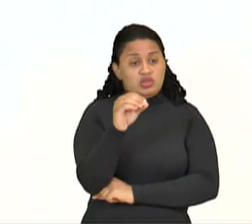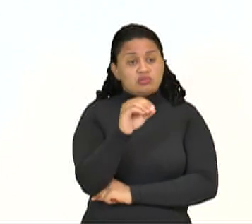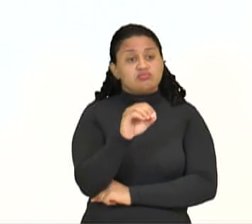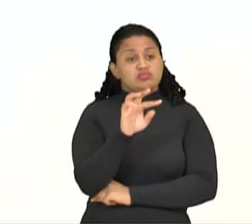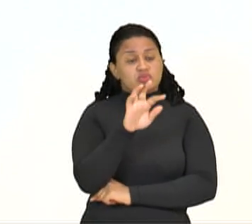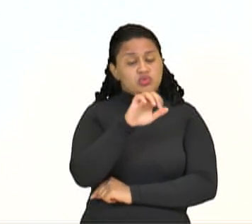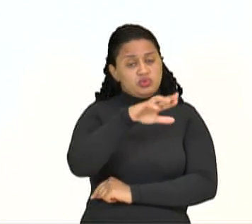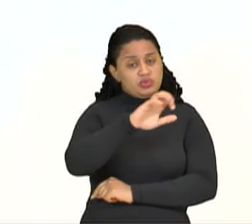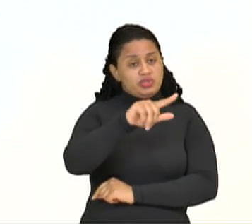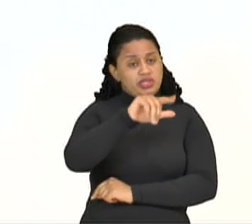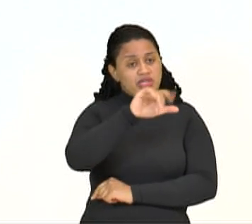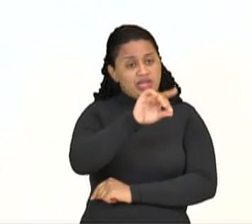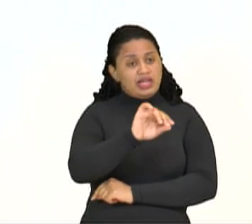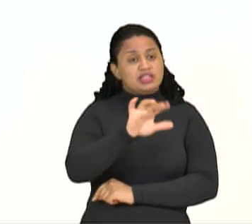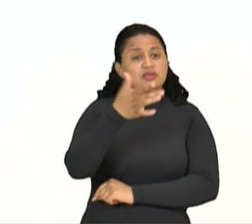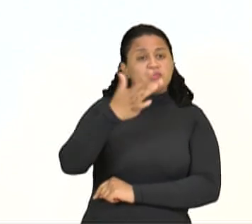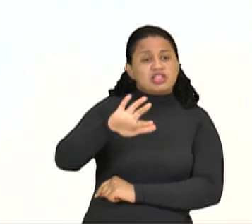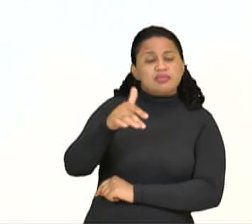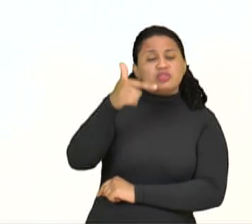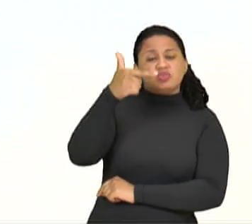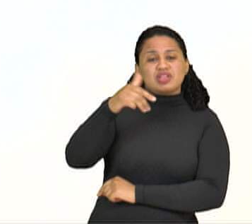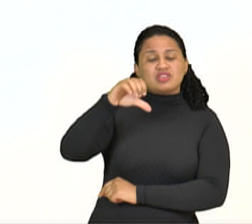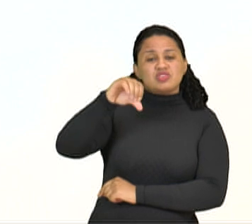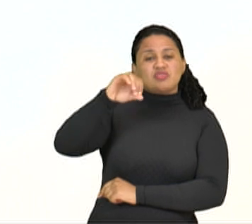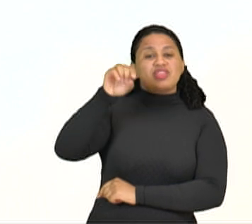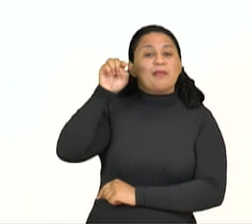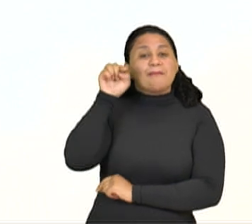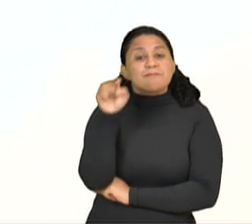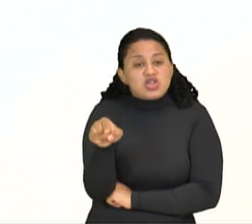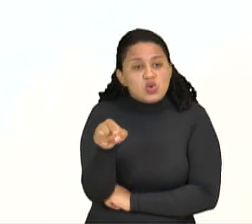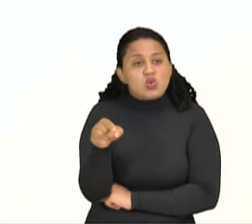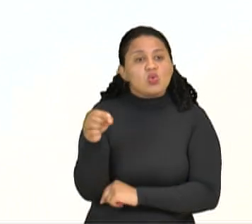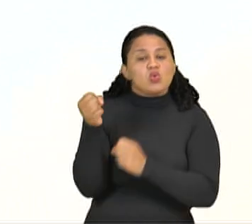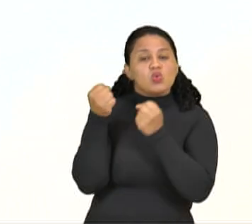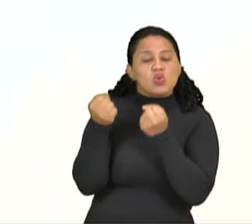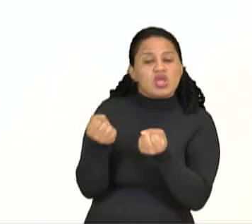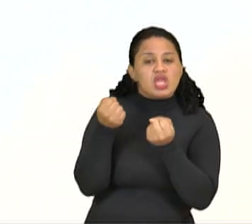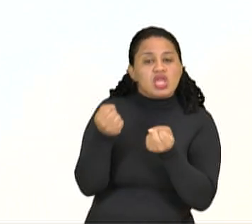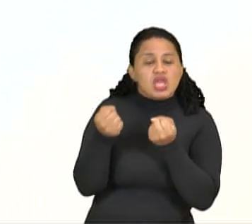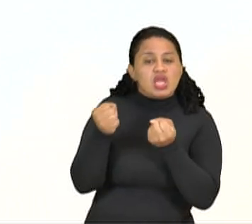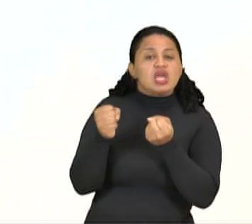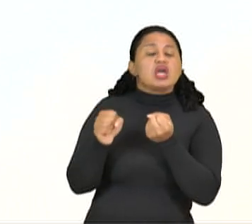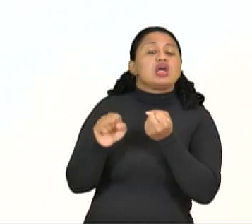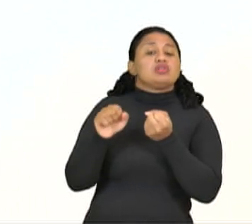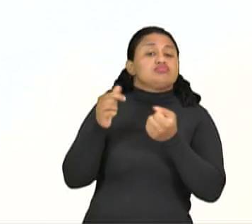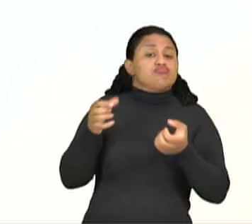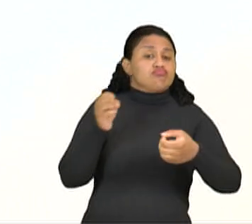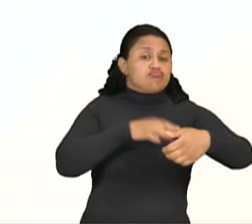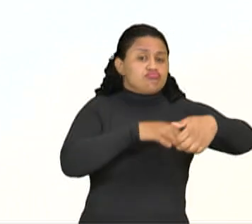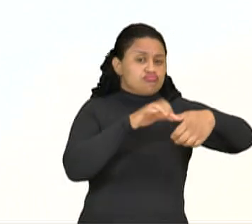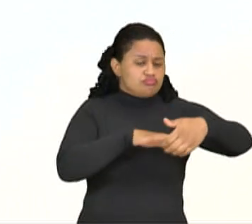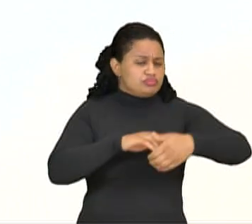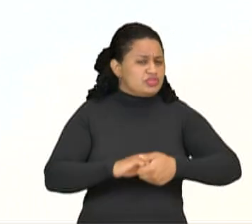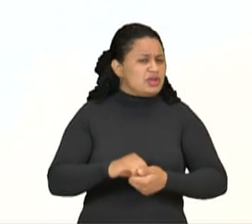correspondem a 290 mil quilos de lixo. Você já pensou nisso?